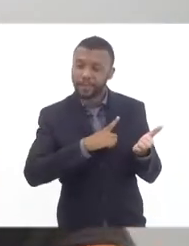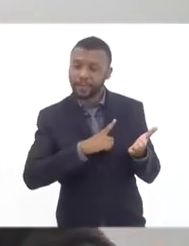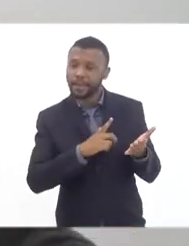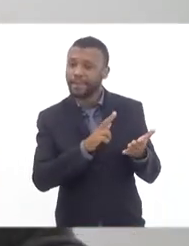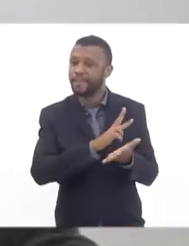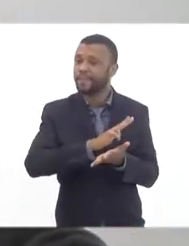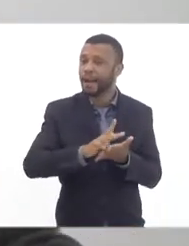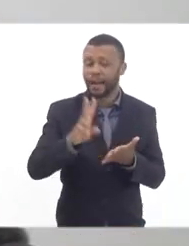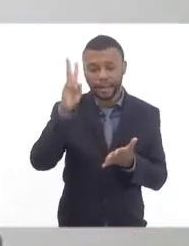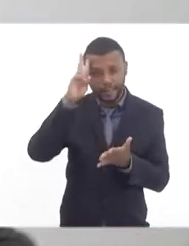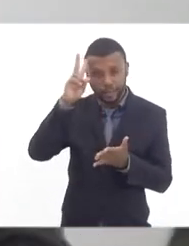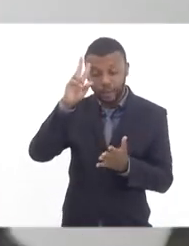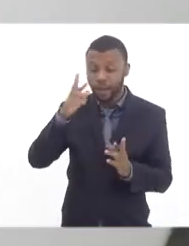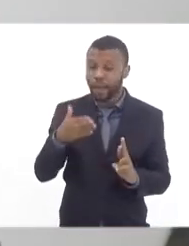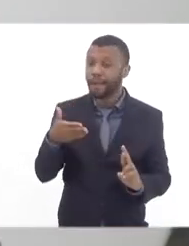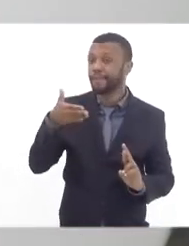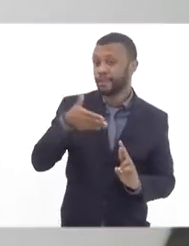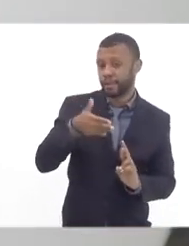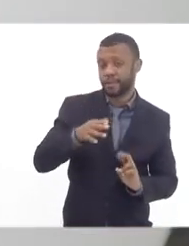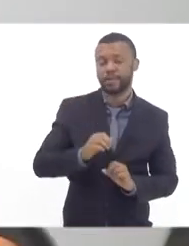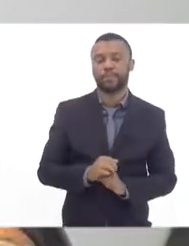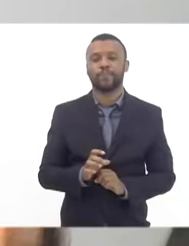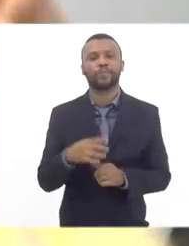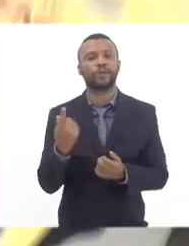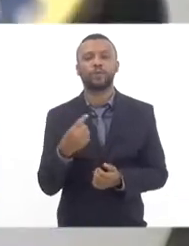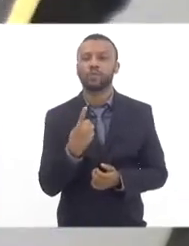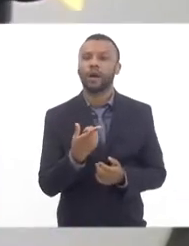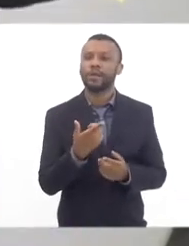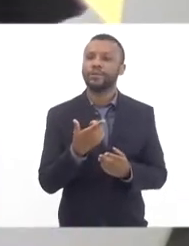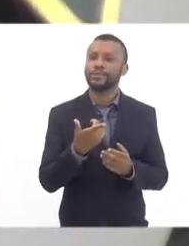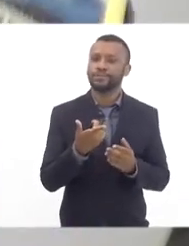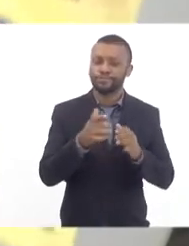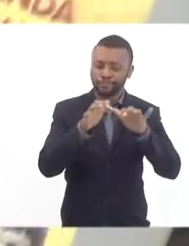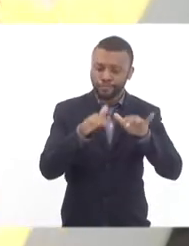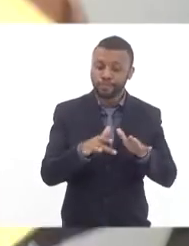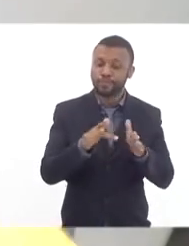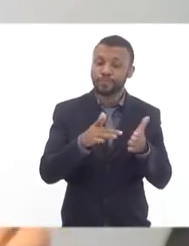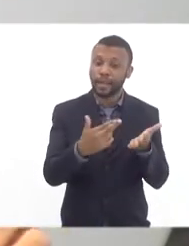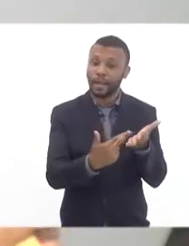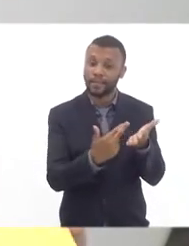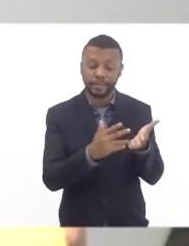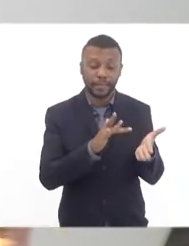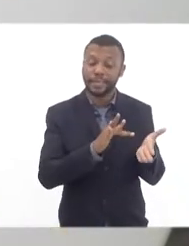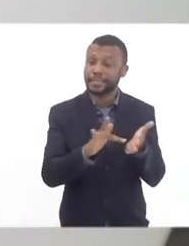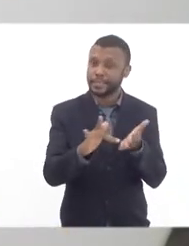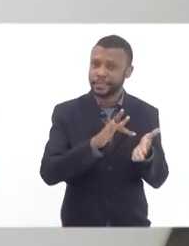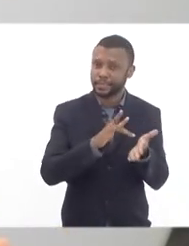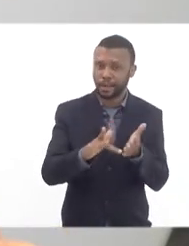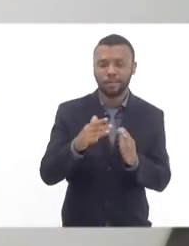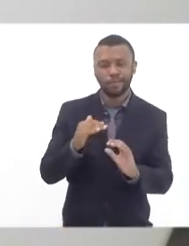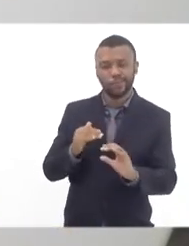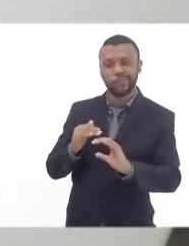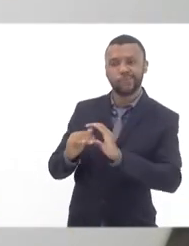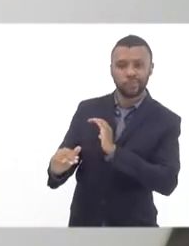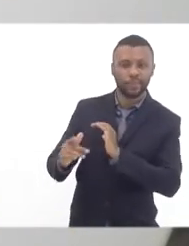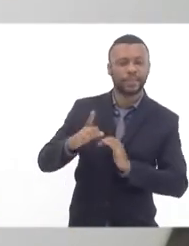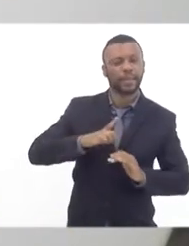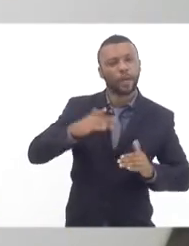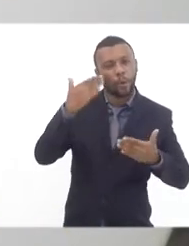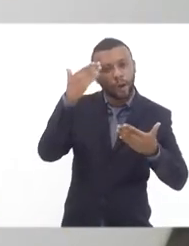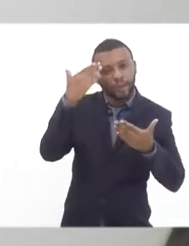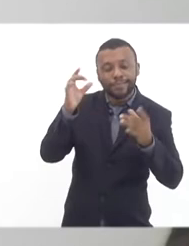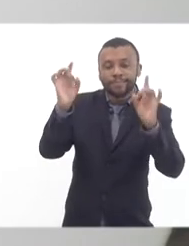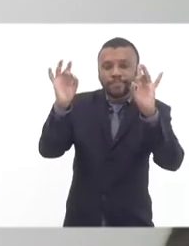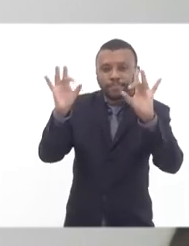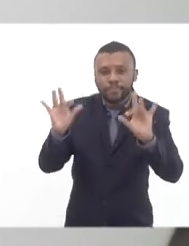mandou para o deputado Ronaldo essa revista digital, que já vocês vão receber. Tem um agradecimento especial